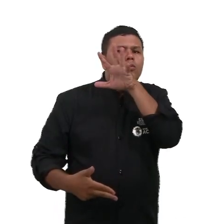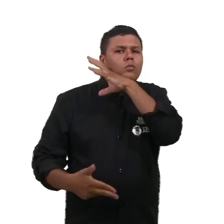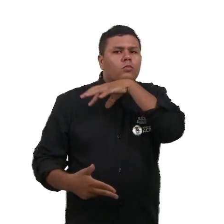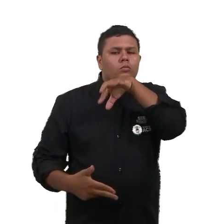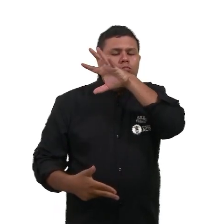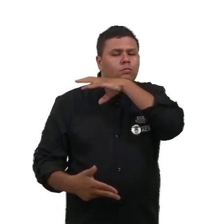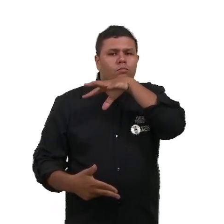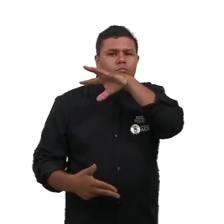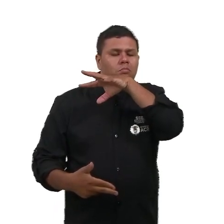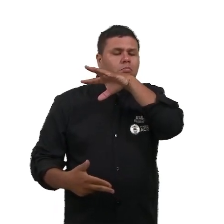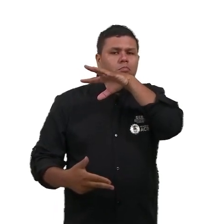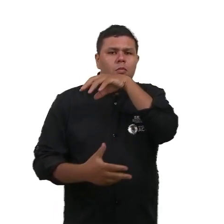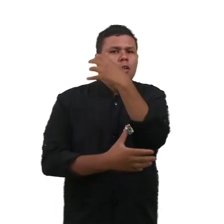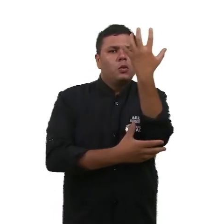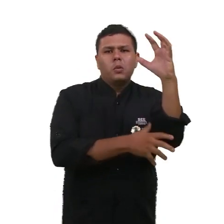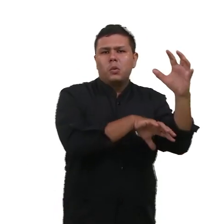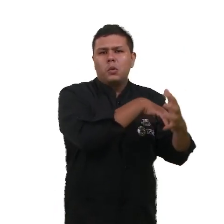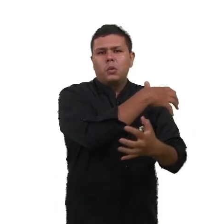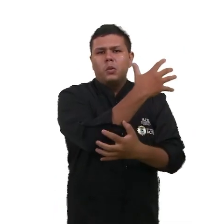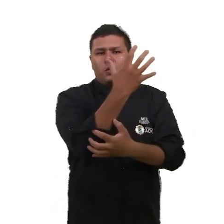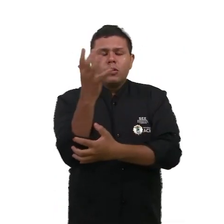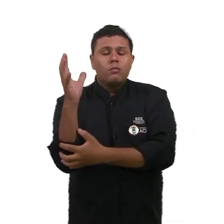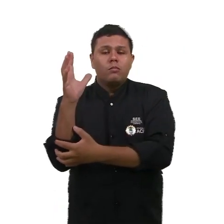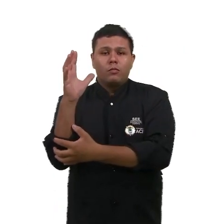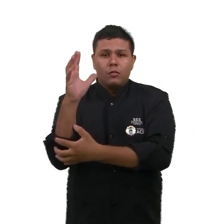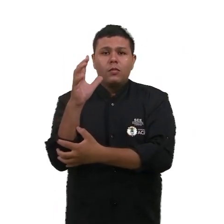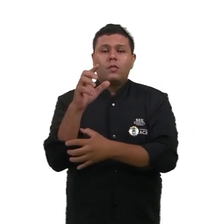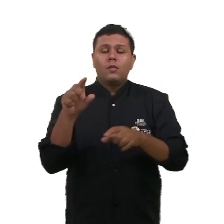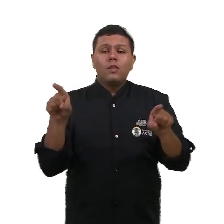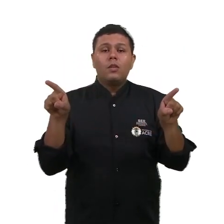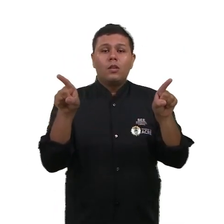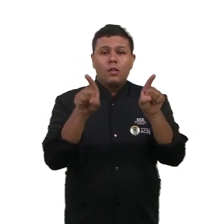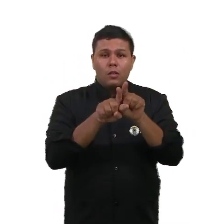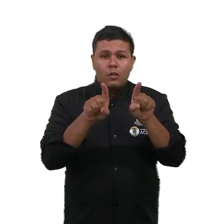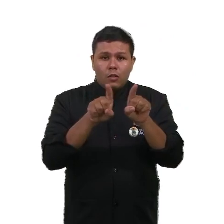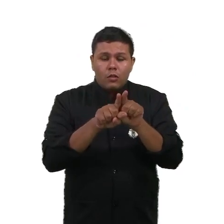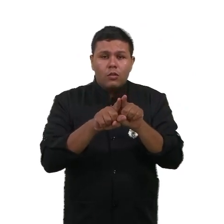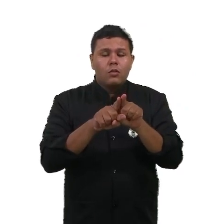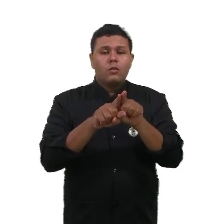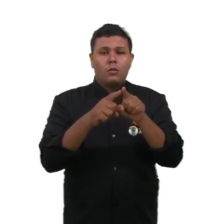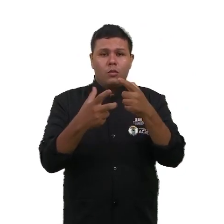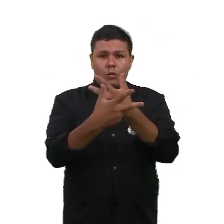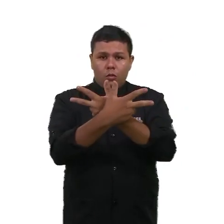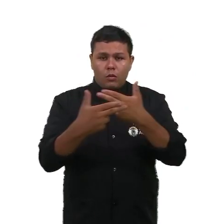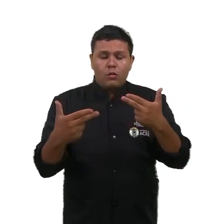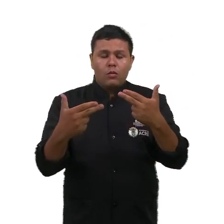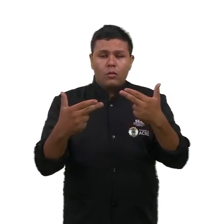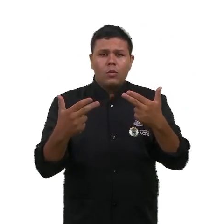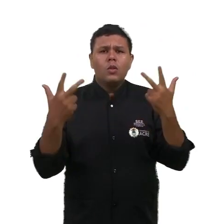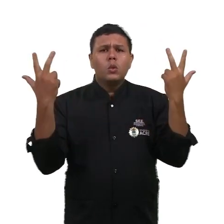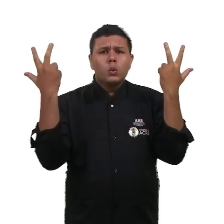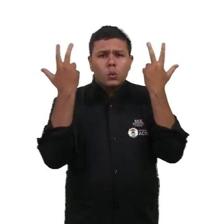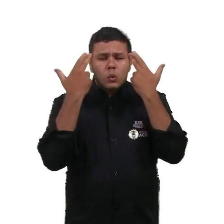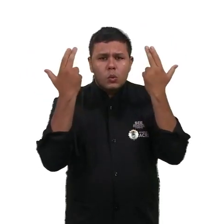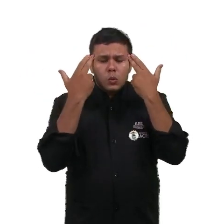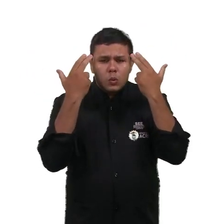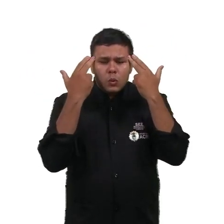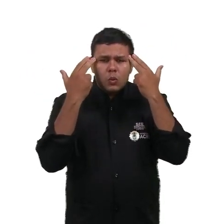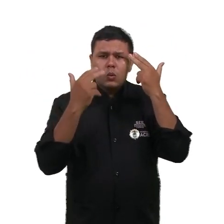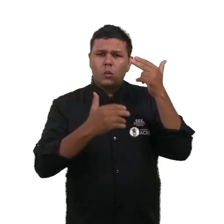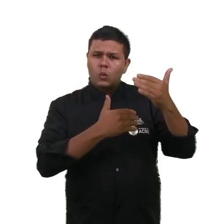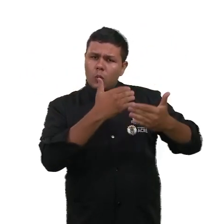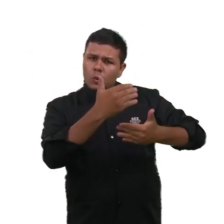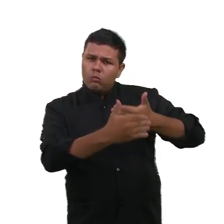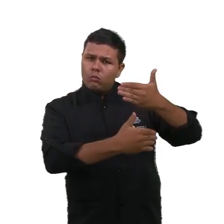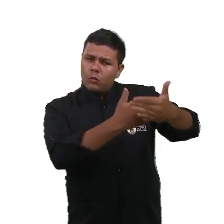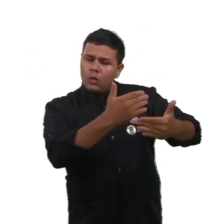que temos um descendente em comum e que com o tempo elas foram se ramificando, se